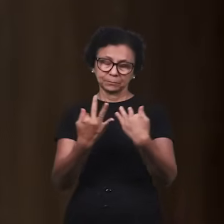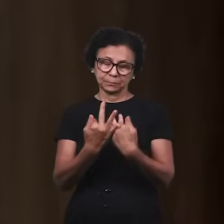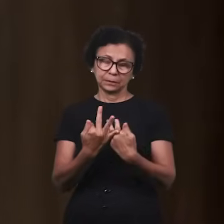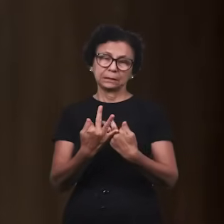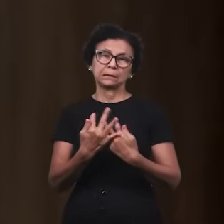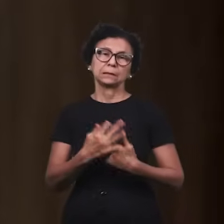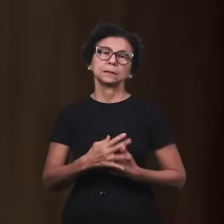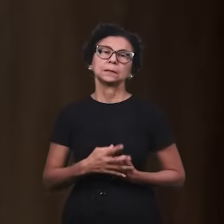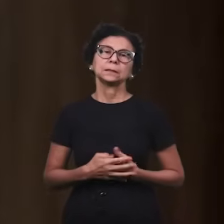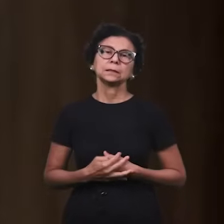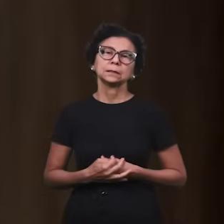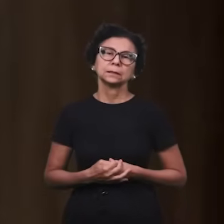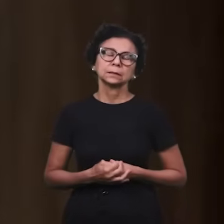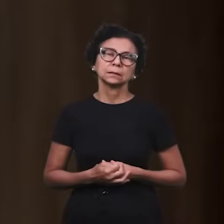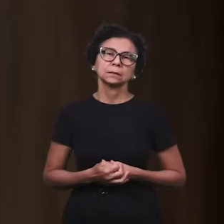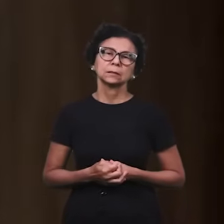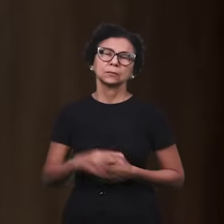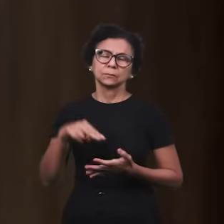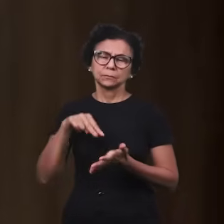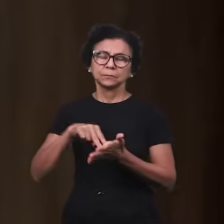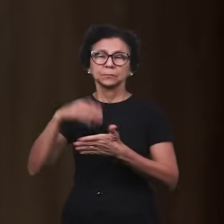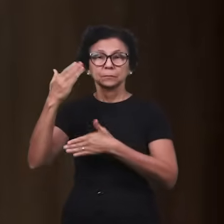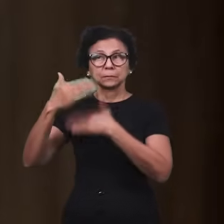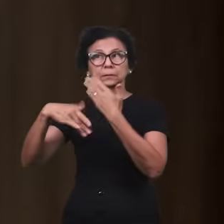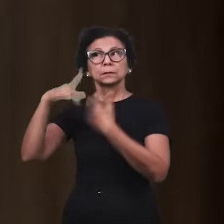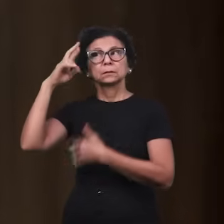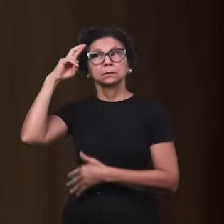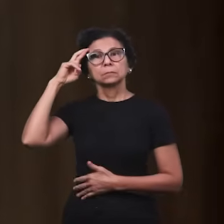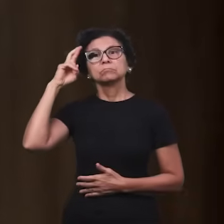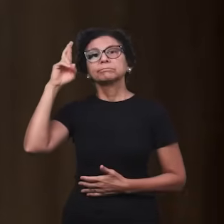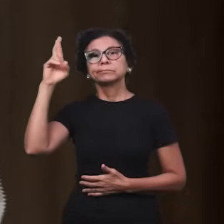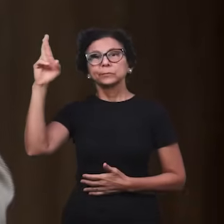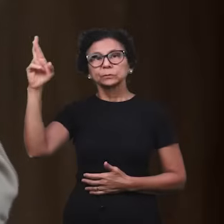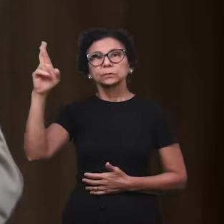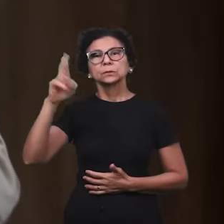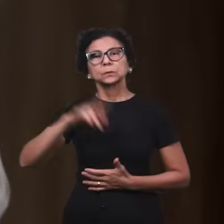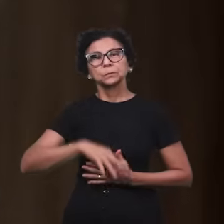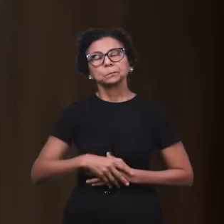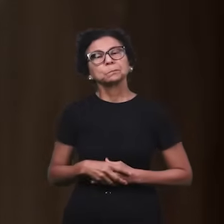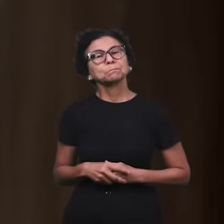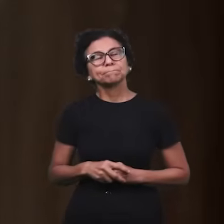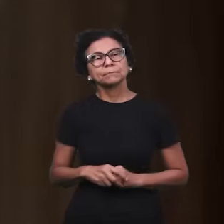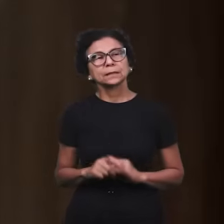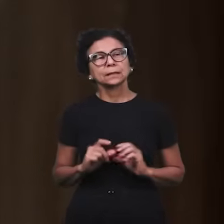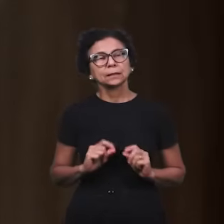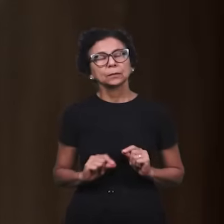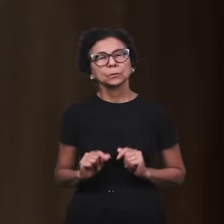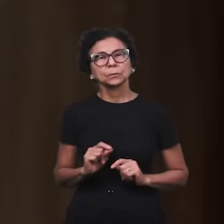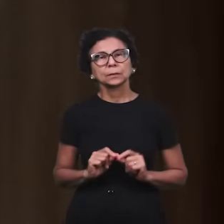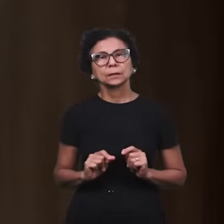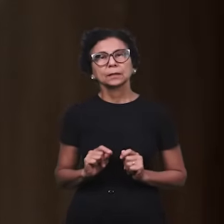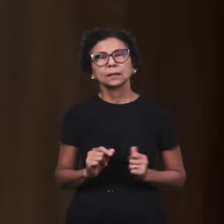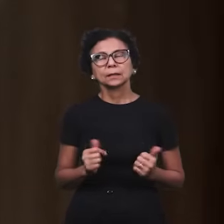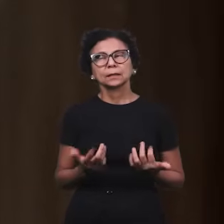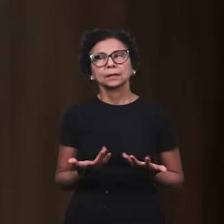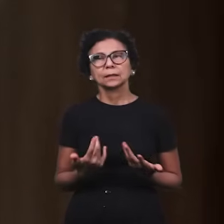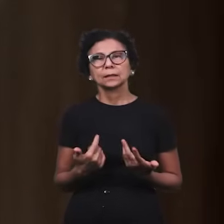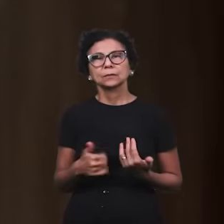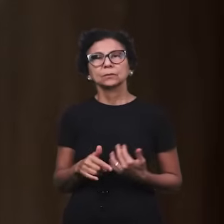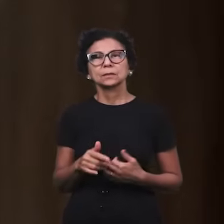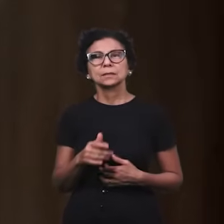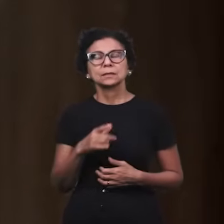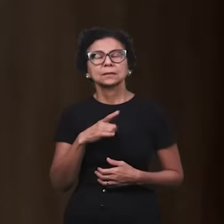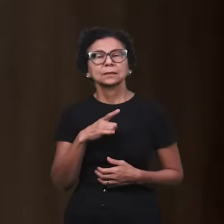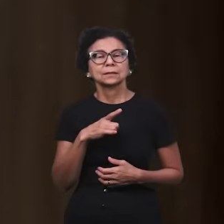edificar uma família na presença do Senhor, você ter uma